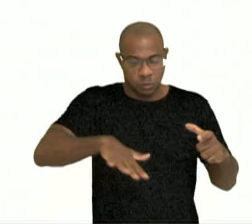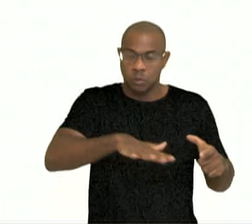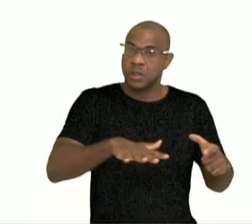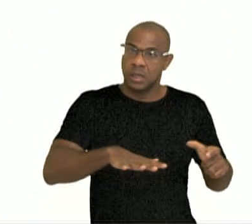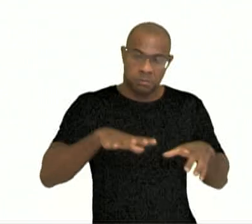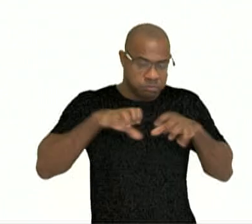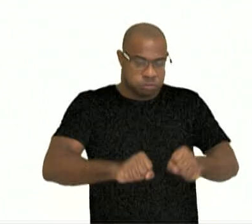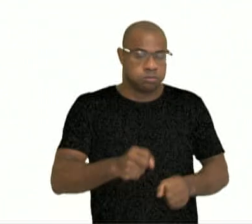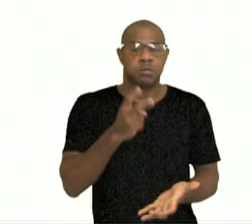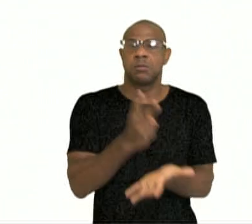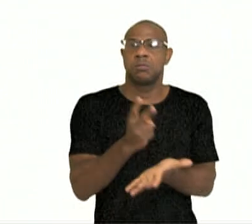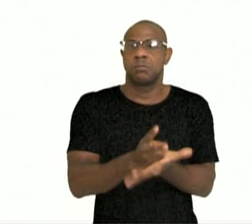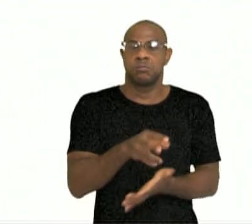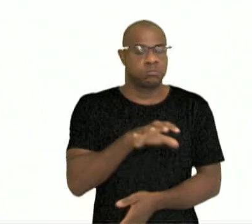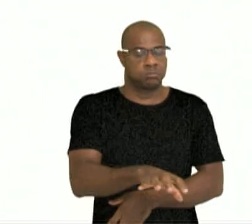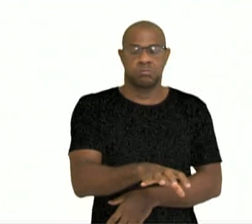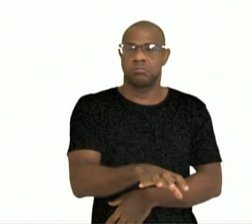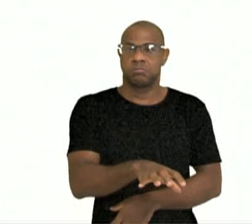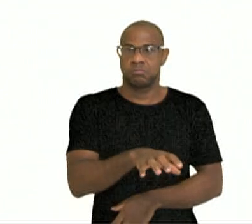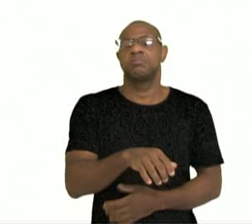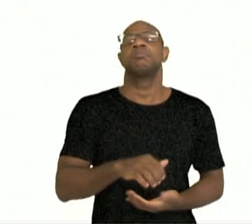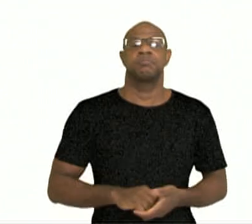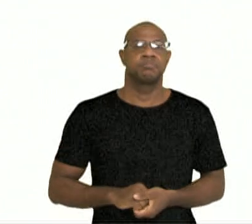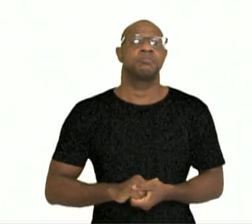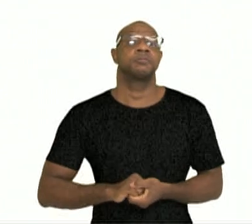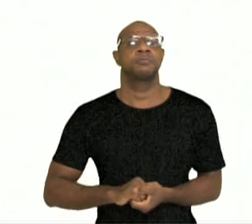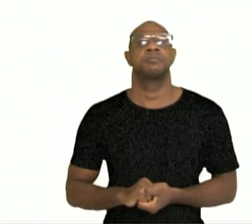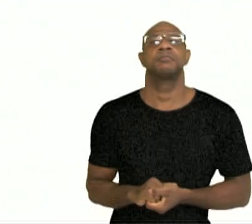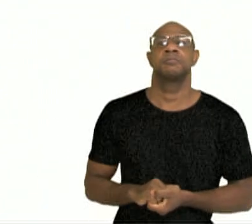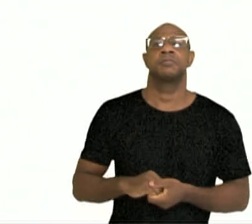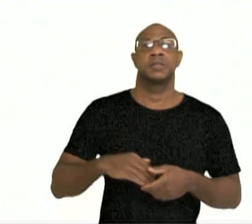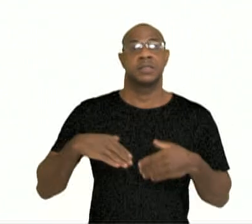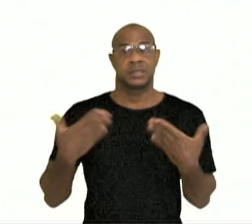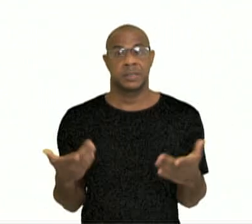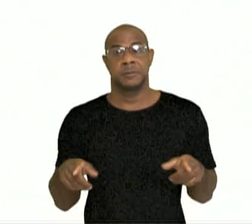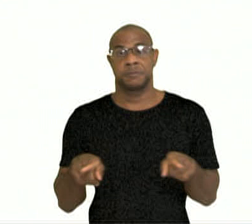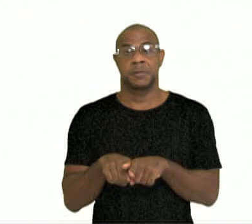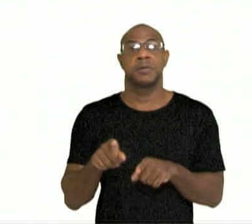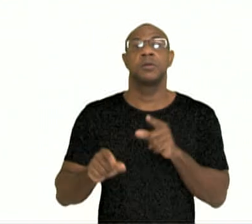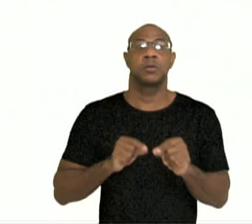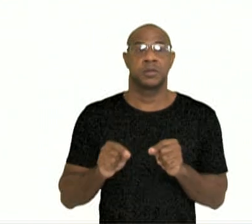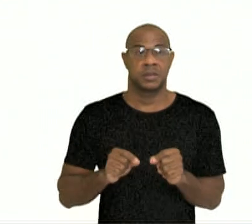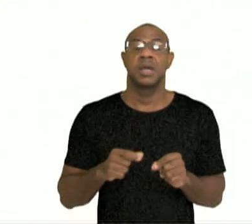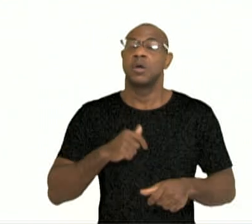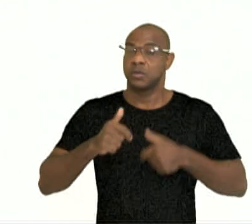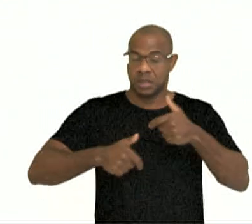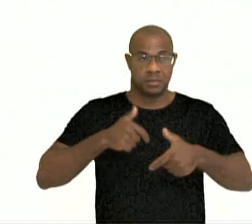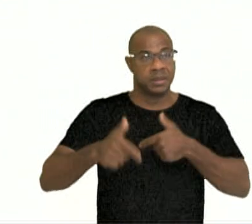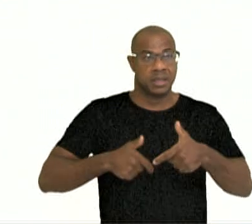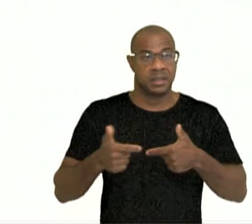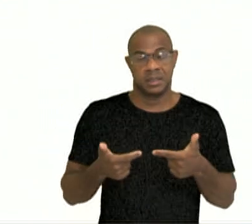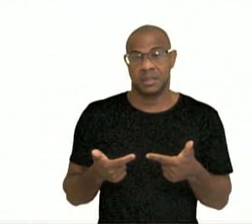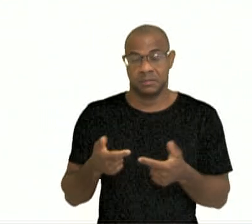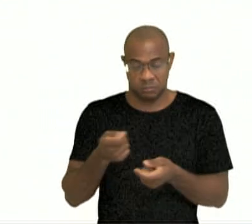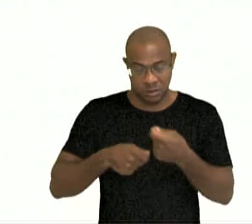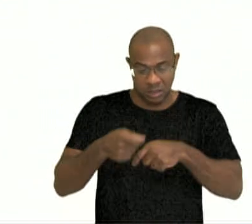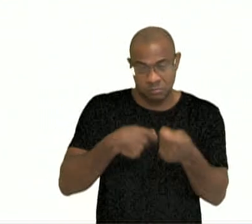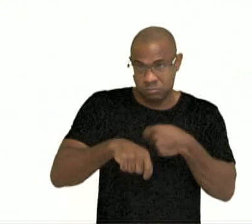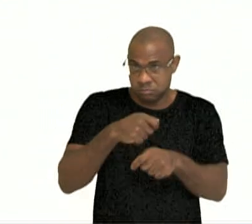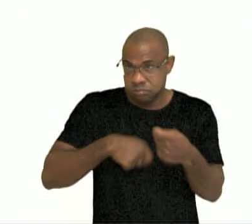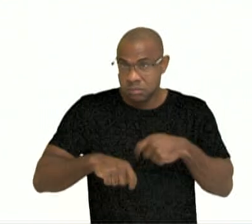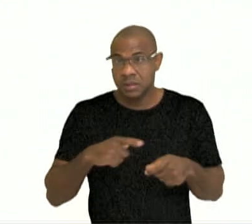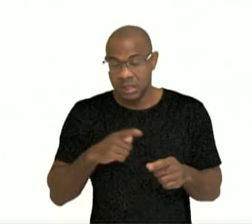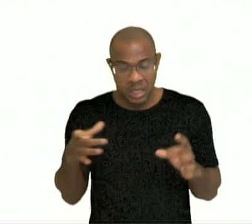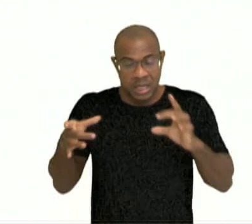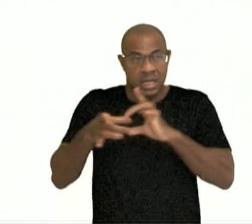fosse efetiva no território brasileiro conquistado ali pelos portugueses. Então, por que as atividades econômicas